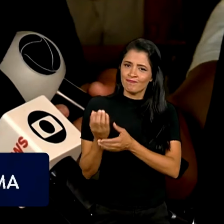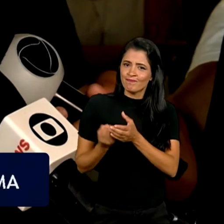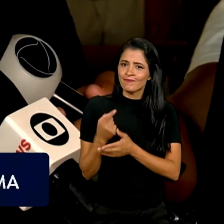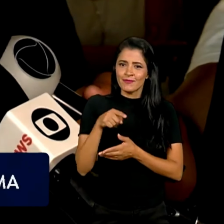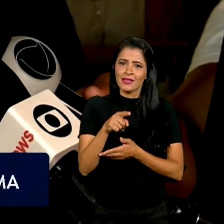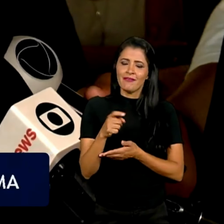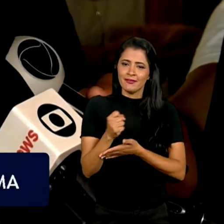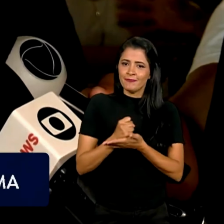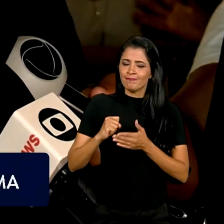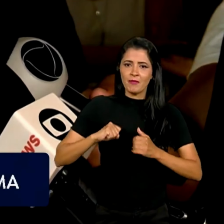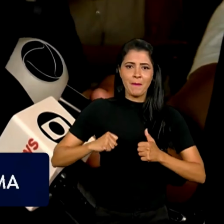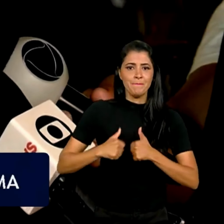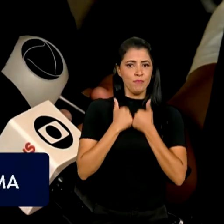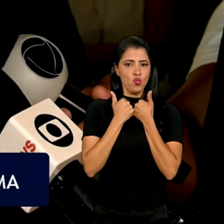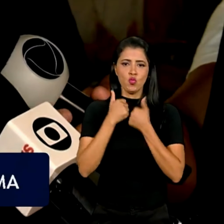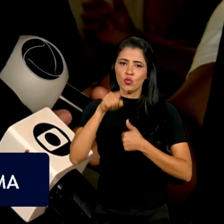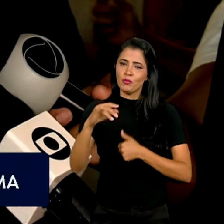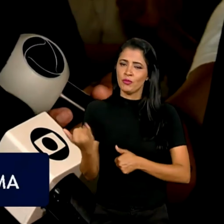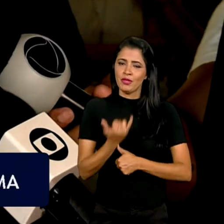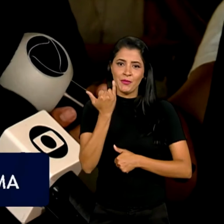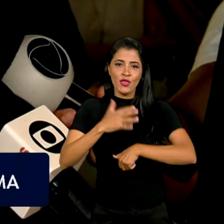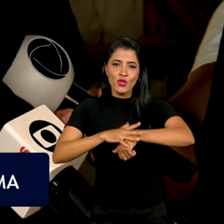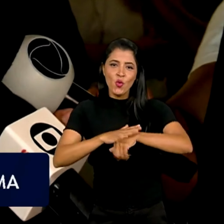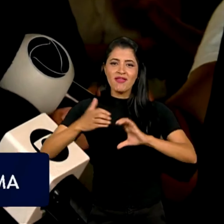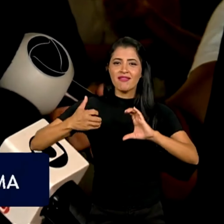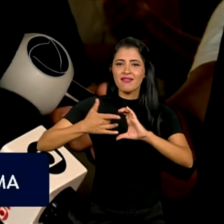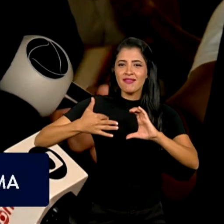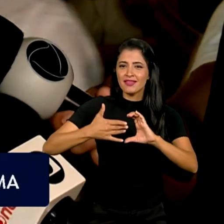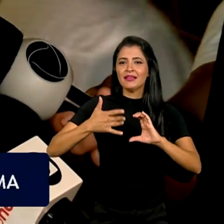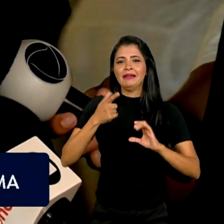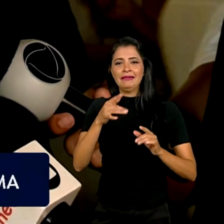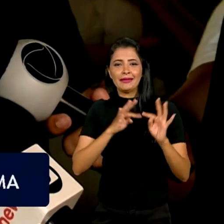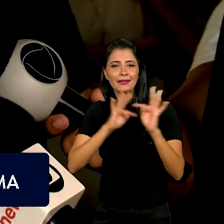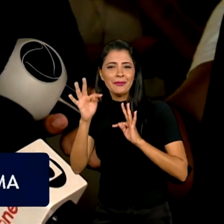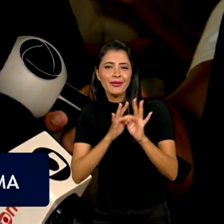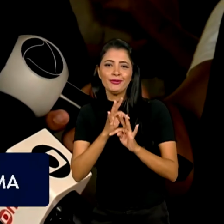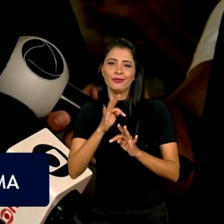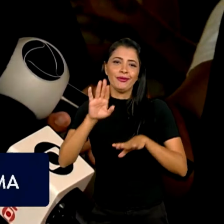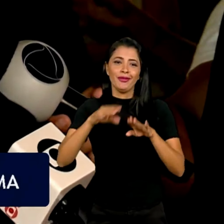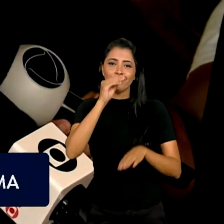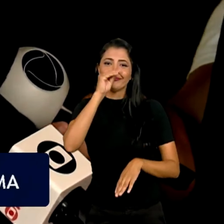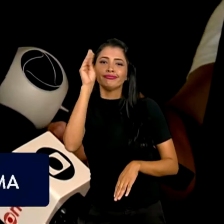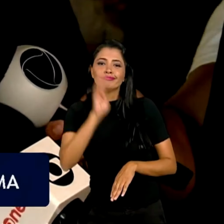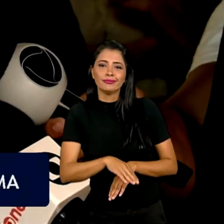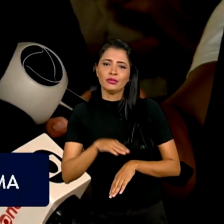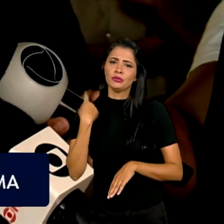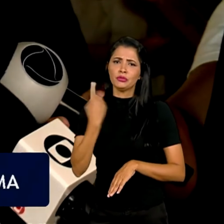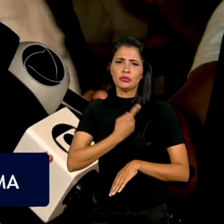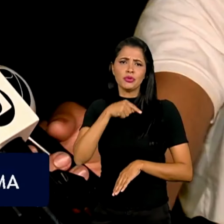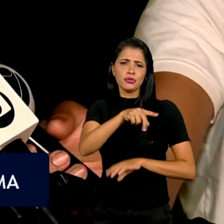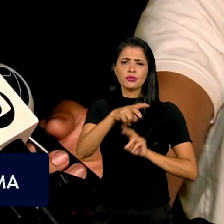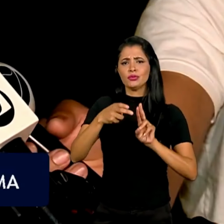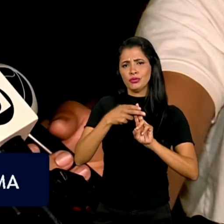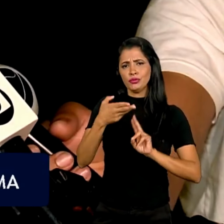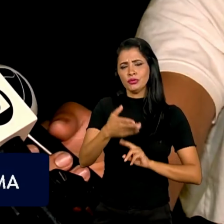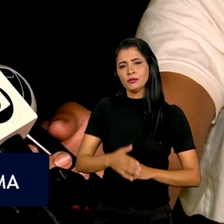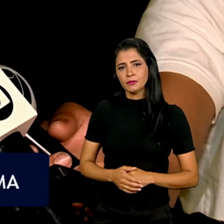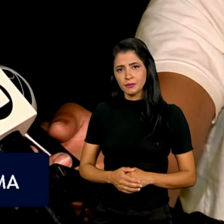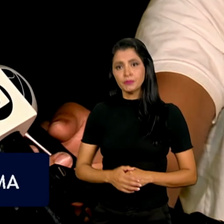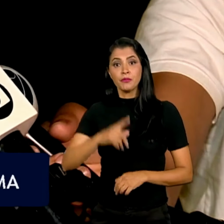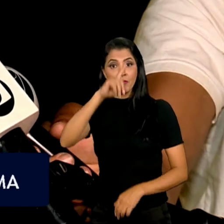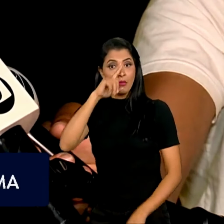são muito importantes para o tratamento de doenças raras e que terminam sendo negligenciadas no nosso sistema único de saúde. Plasma, que é